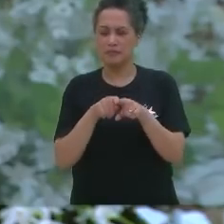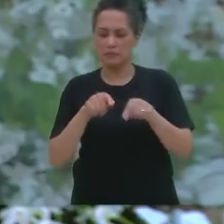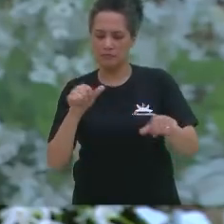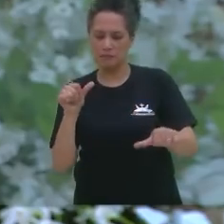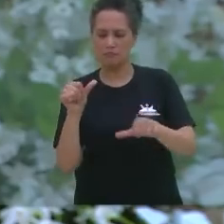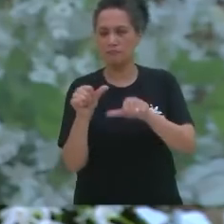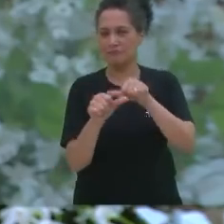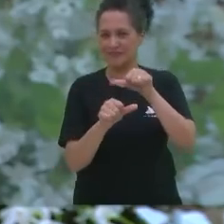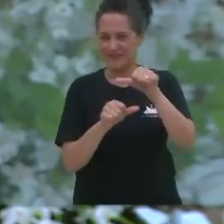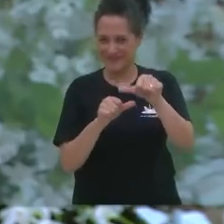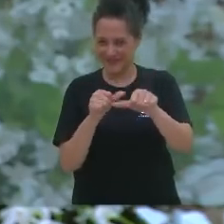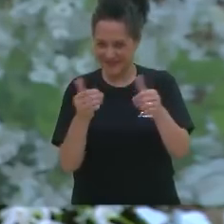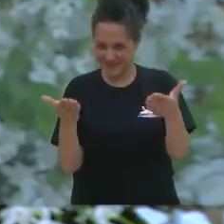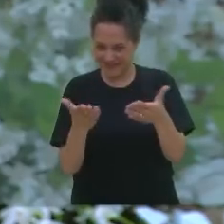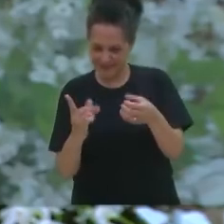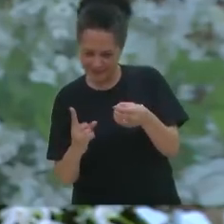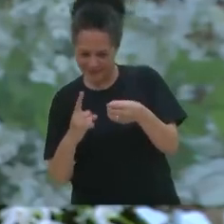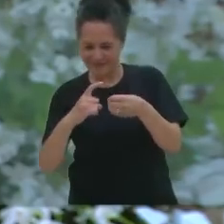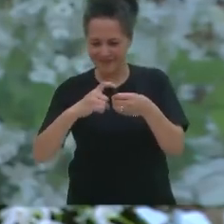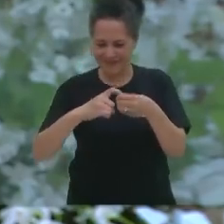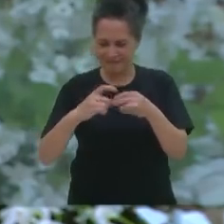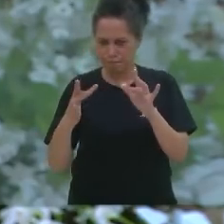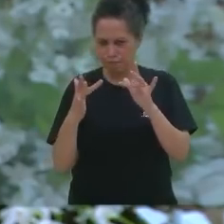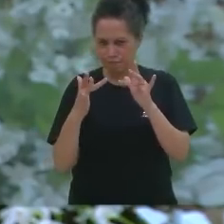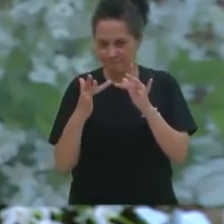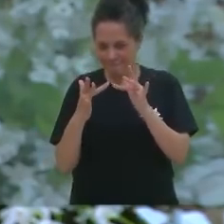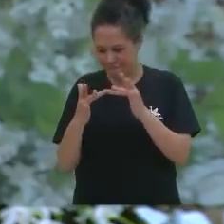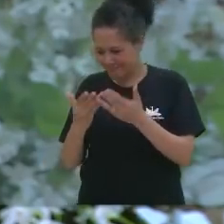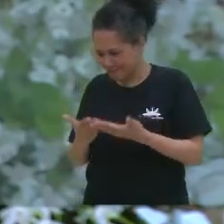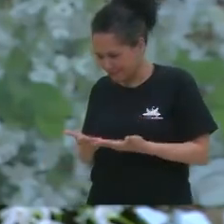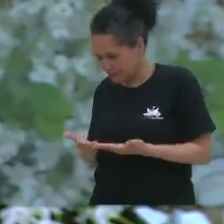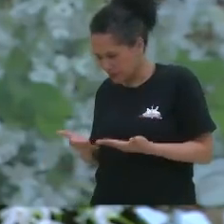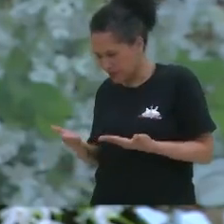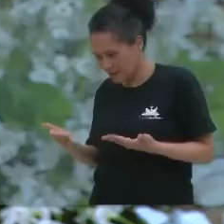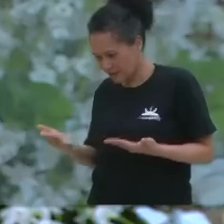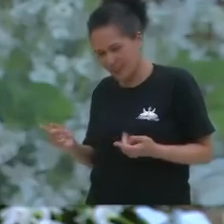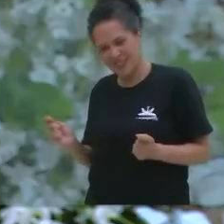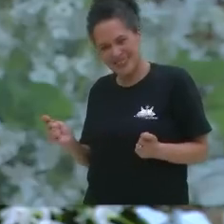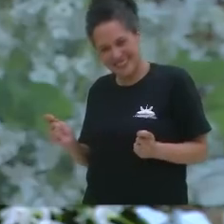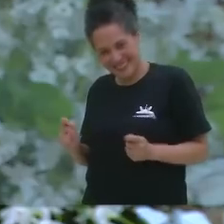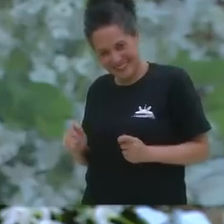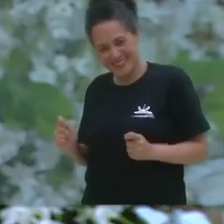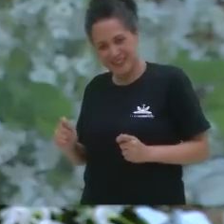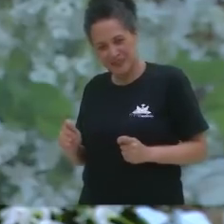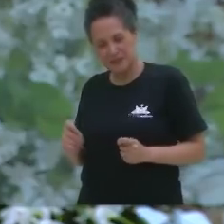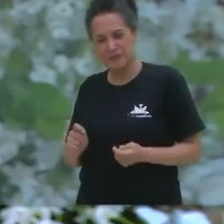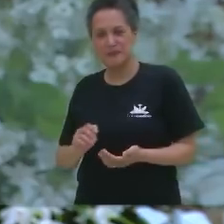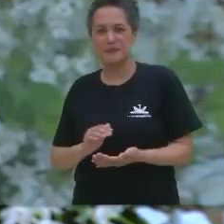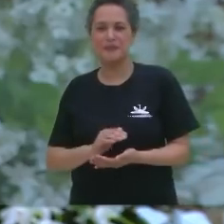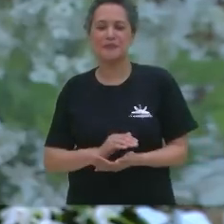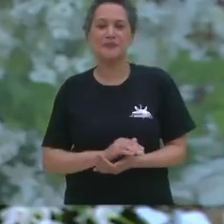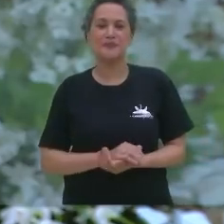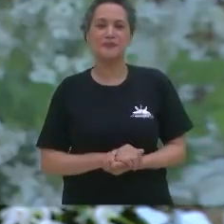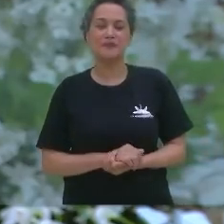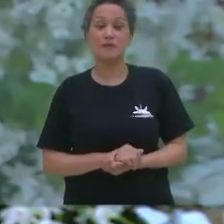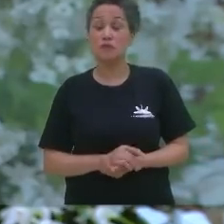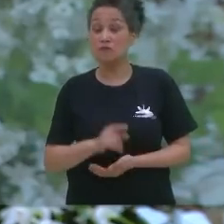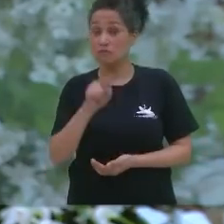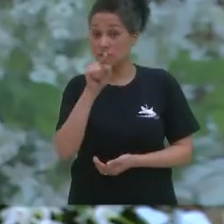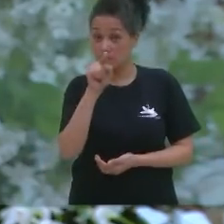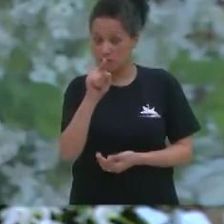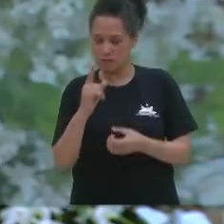um associado, ligando para 0 operadora 41 3221 6060.